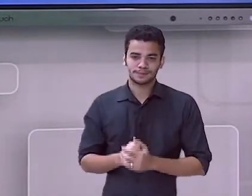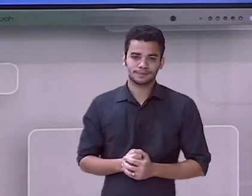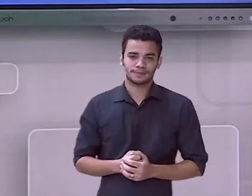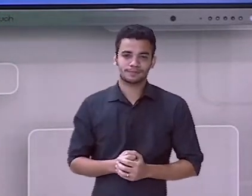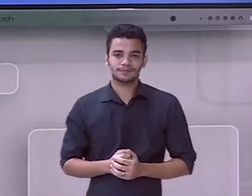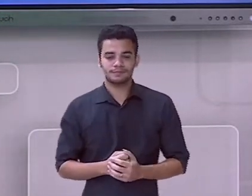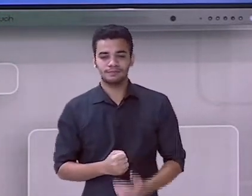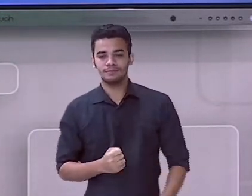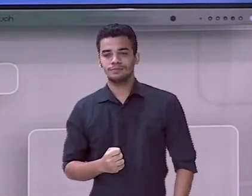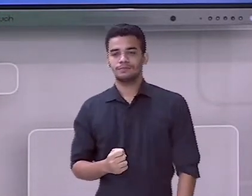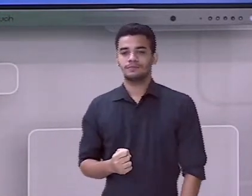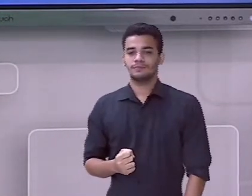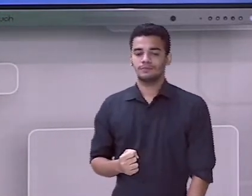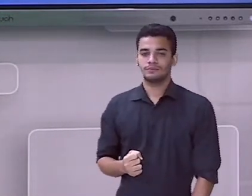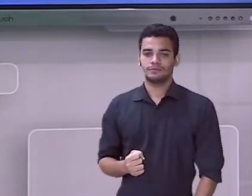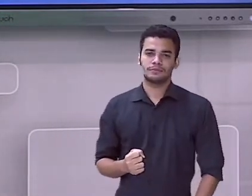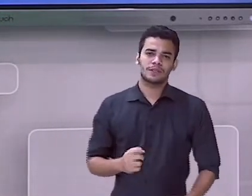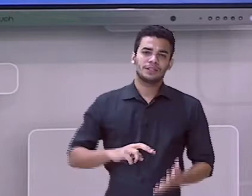Artrópode.